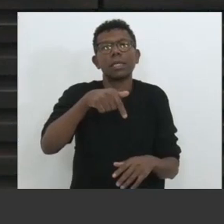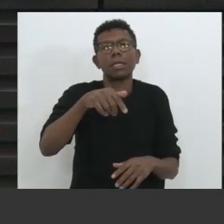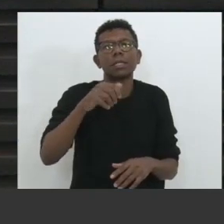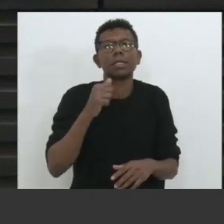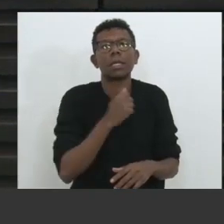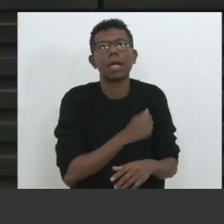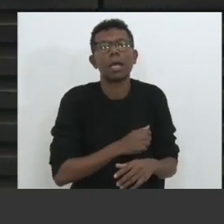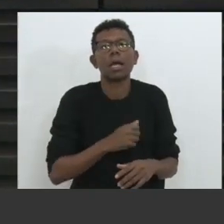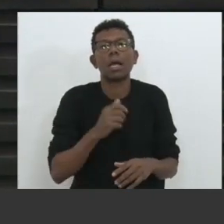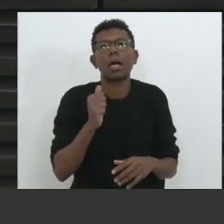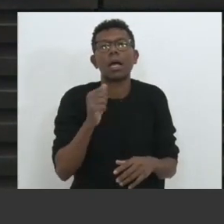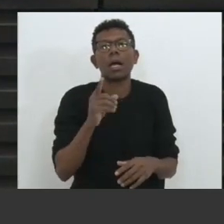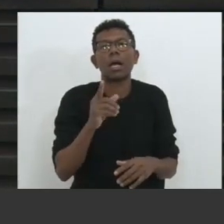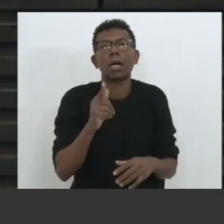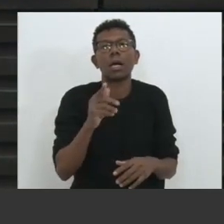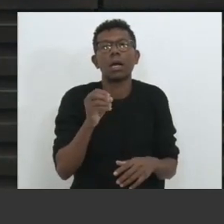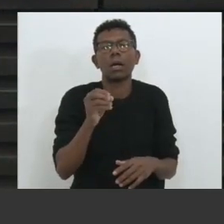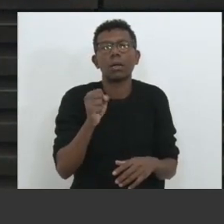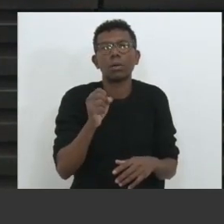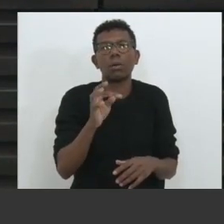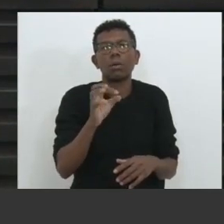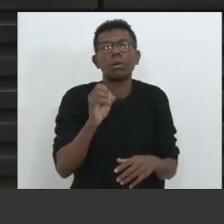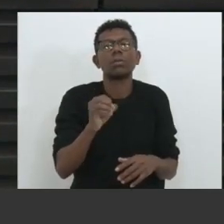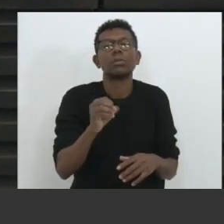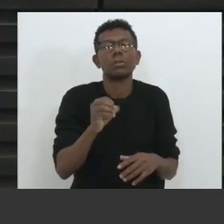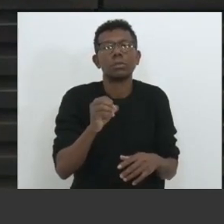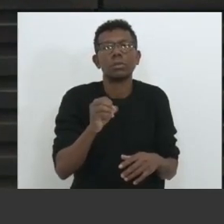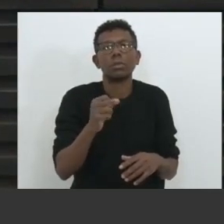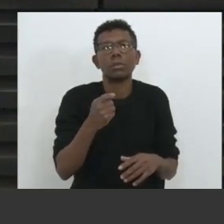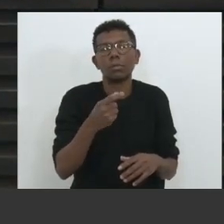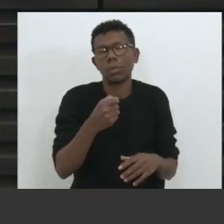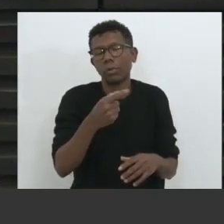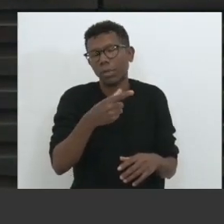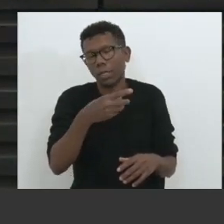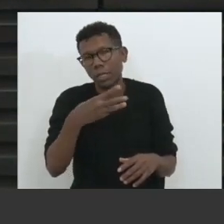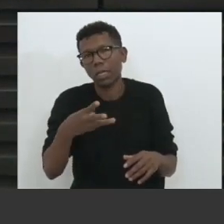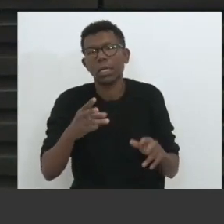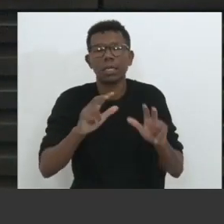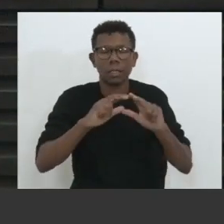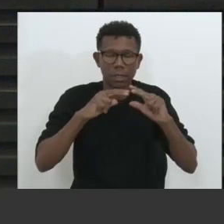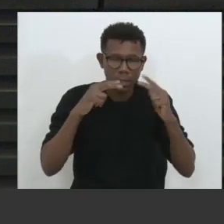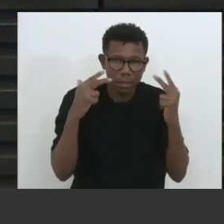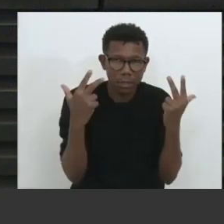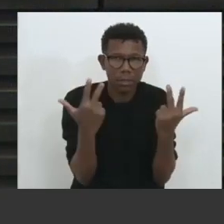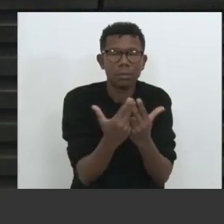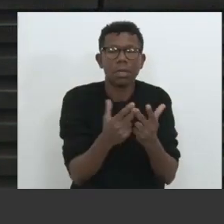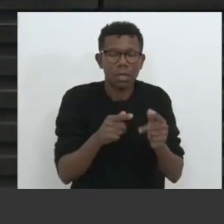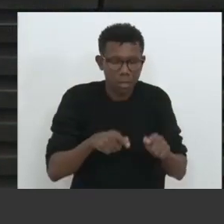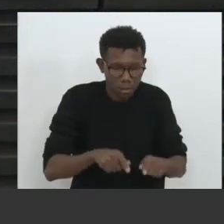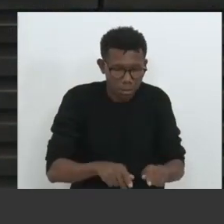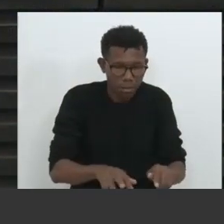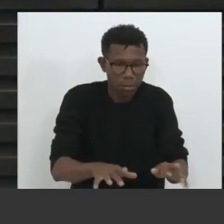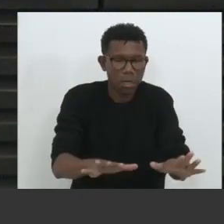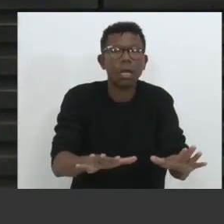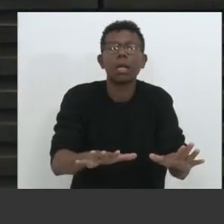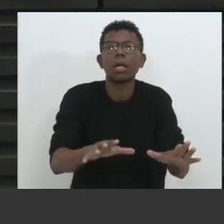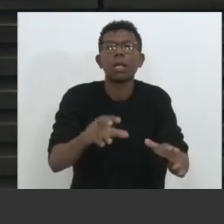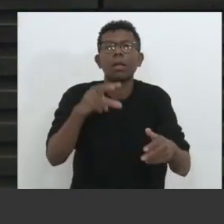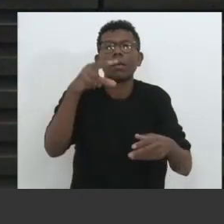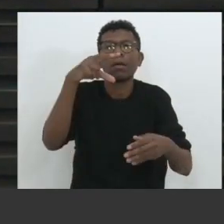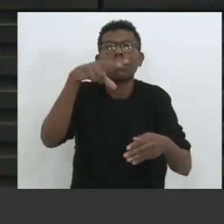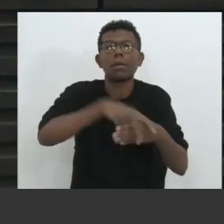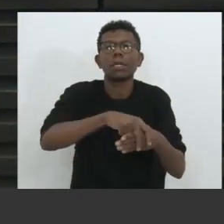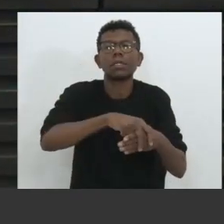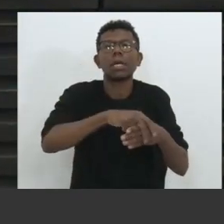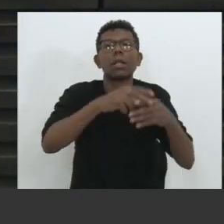ticiano americano Presidente publicado na Secretaria da Câmara Municipal de Guarulhos e a fixado em lugar público de costume AOS 7